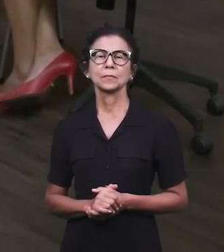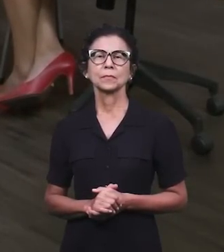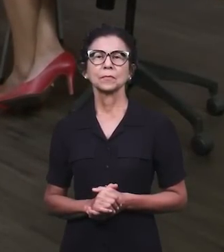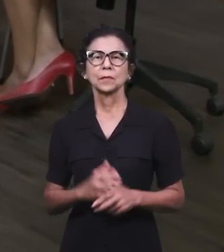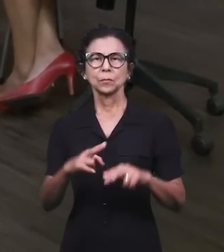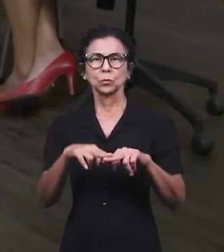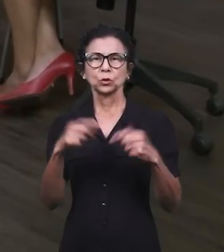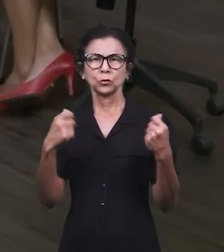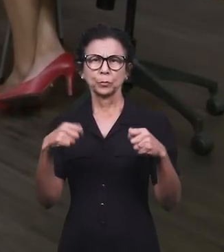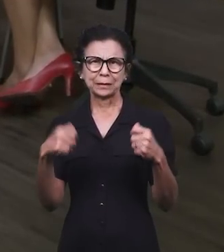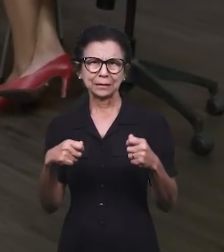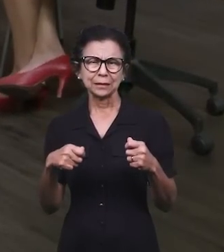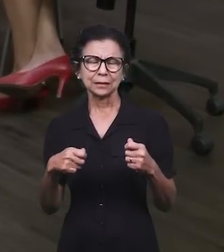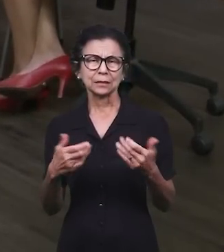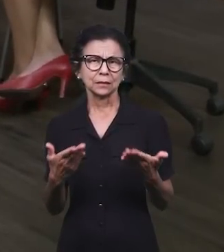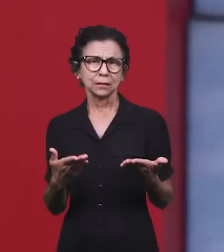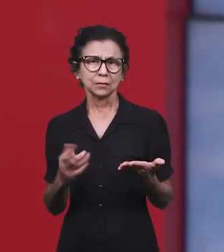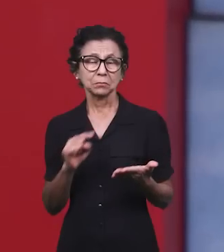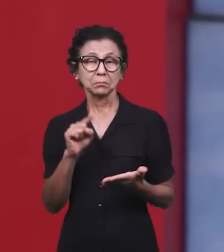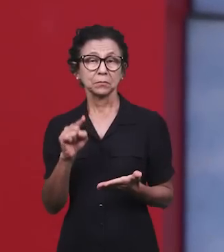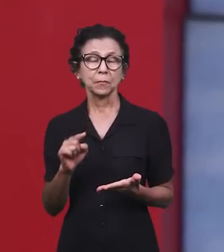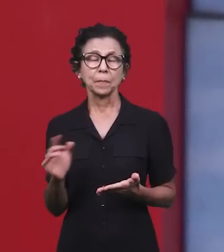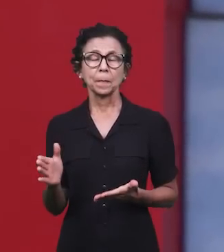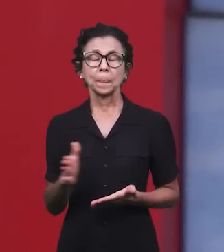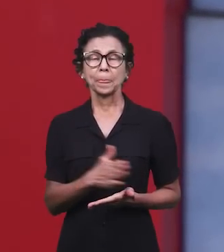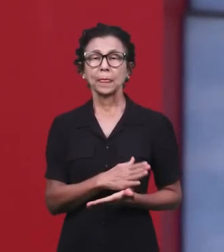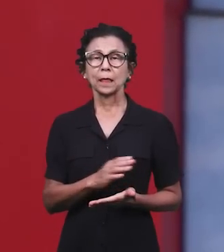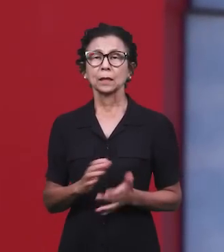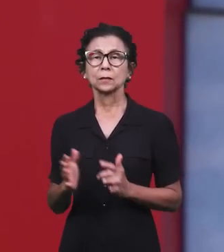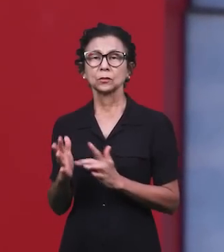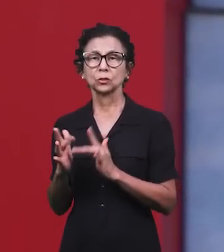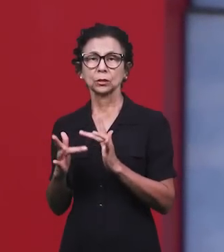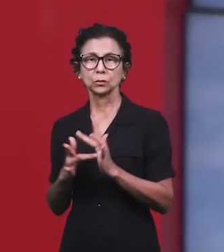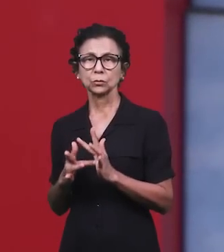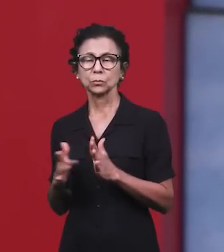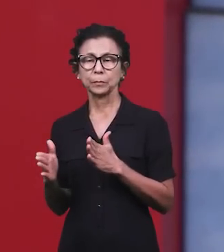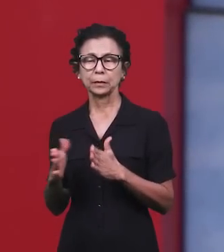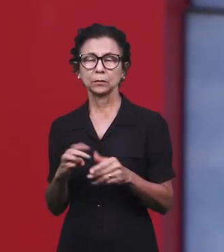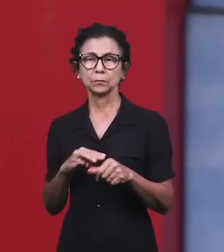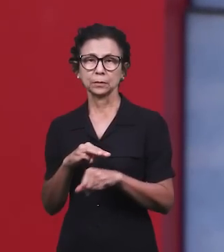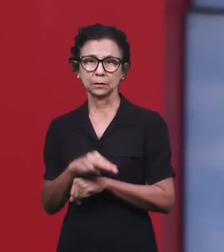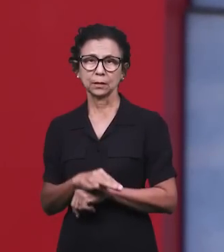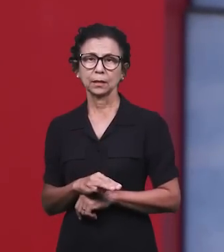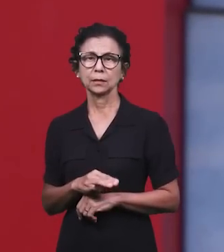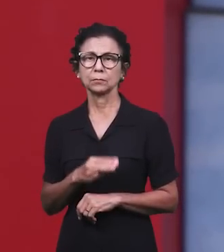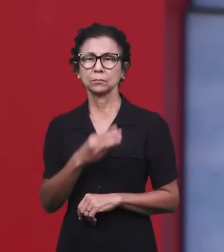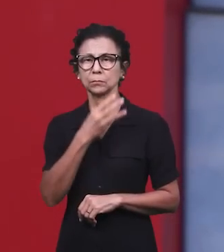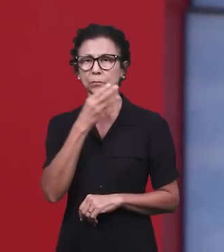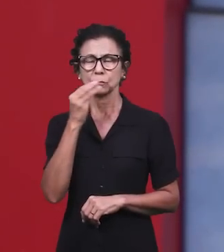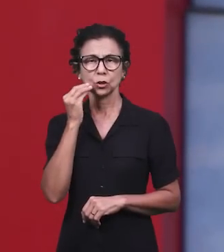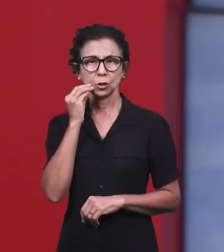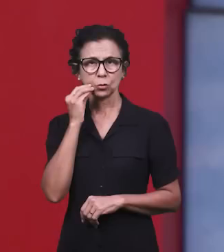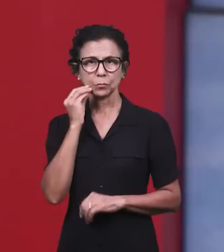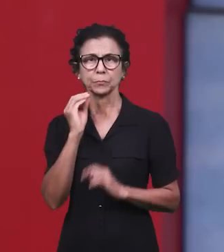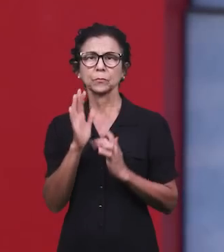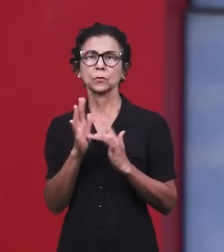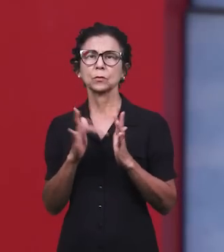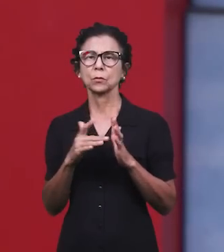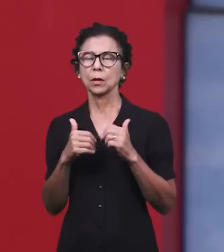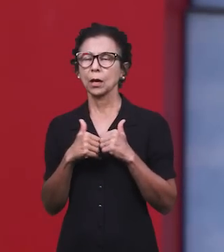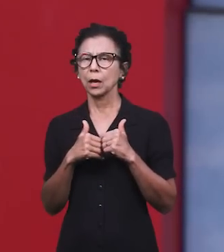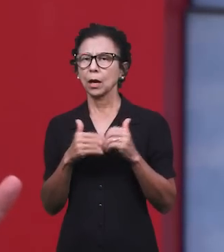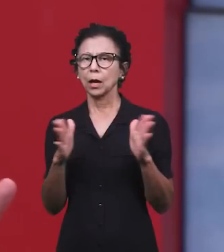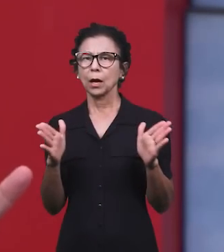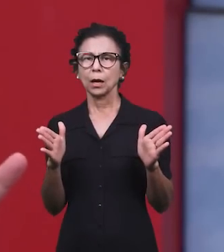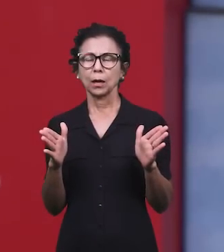mais doutrinária. No ministério de Jesus, primeiro Jesus foi um servo de jejum. Ele já abre o ministério